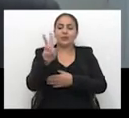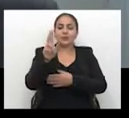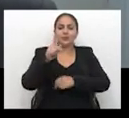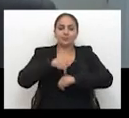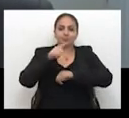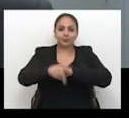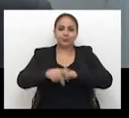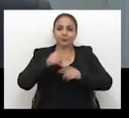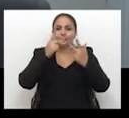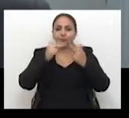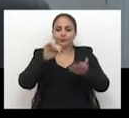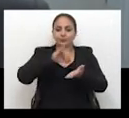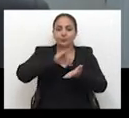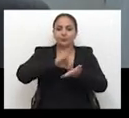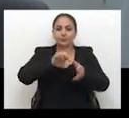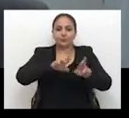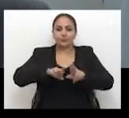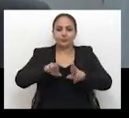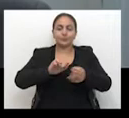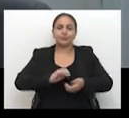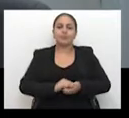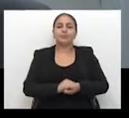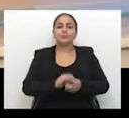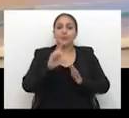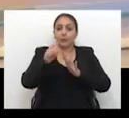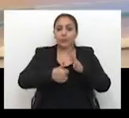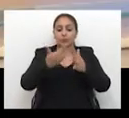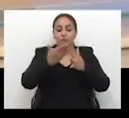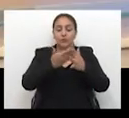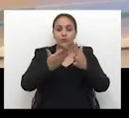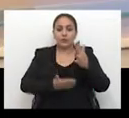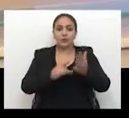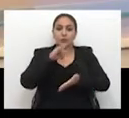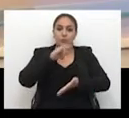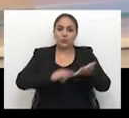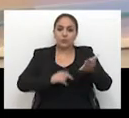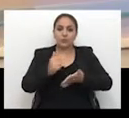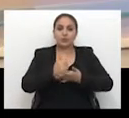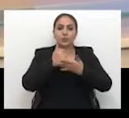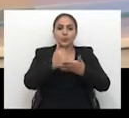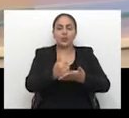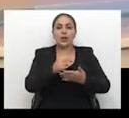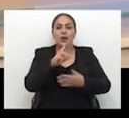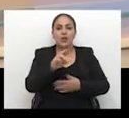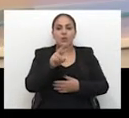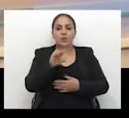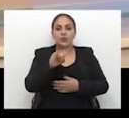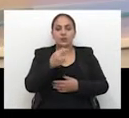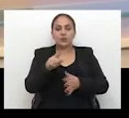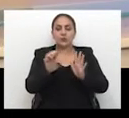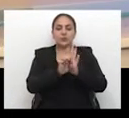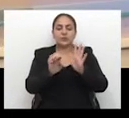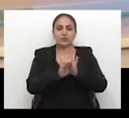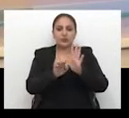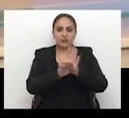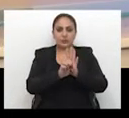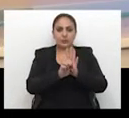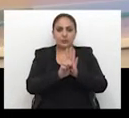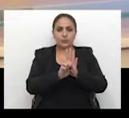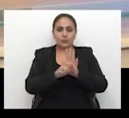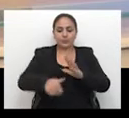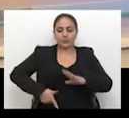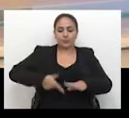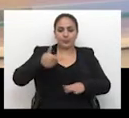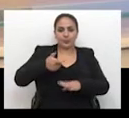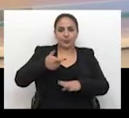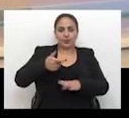uma agenda que valoriza passo fundo com o pólo regional e no segundo bloco o documento que apóia a revogação do estatuto do